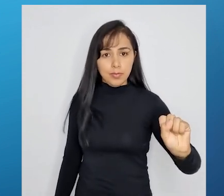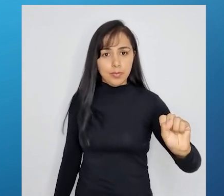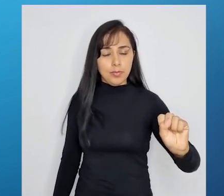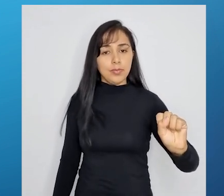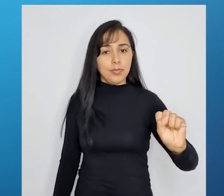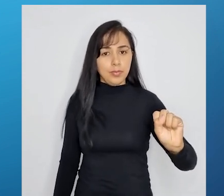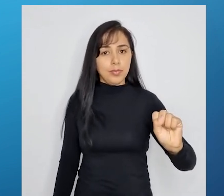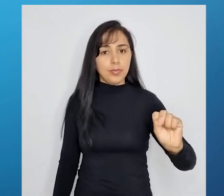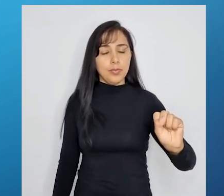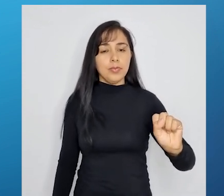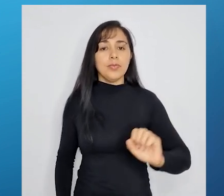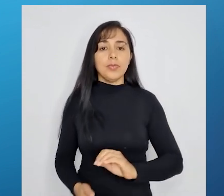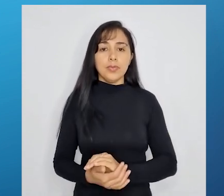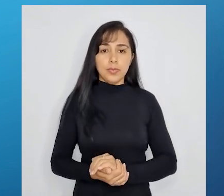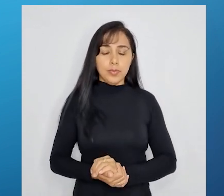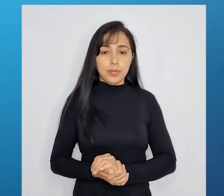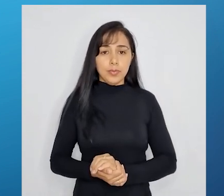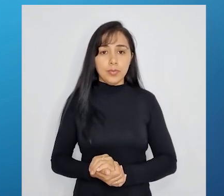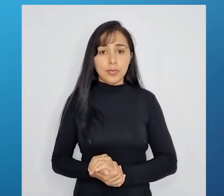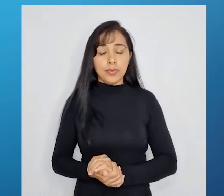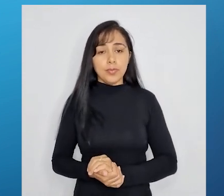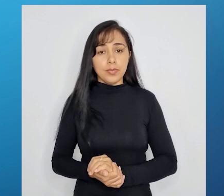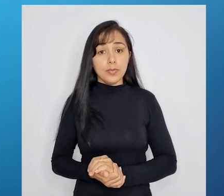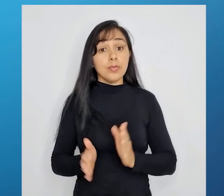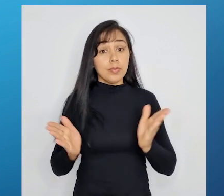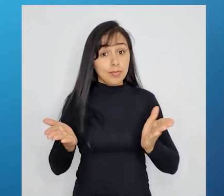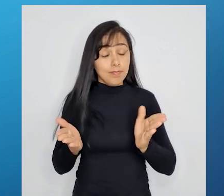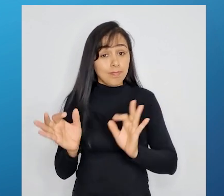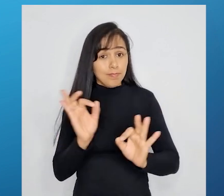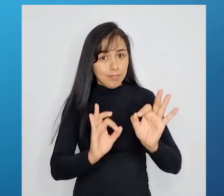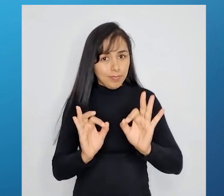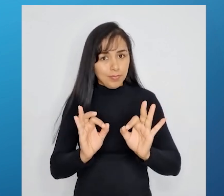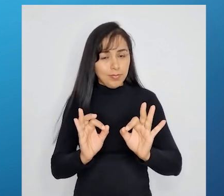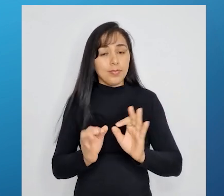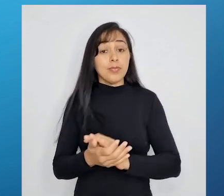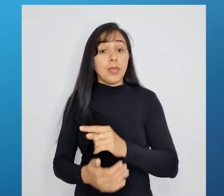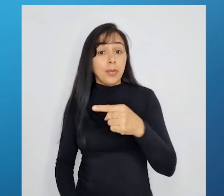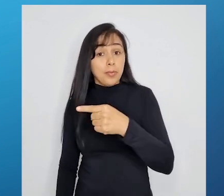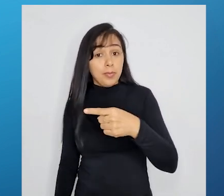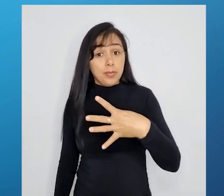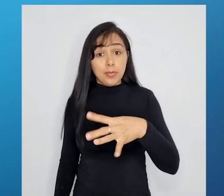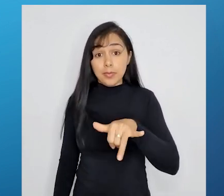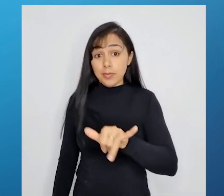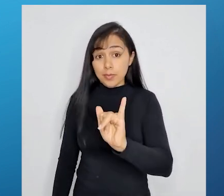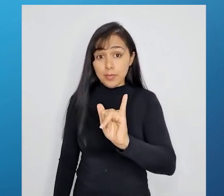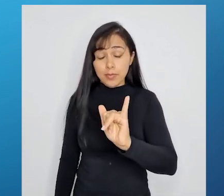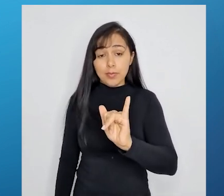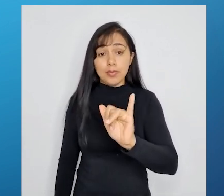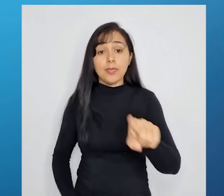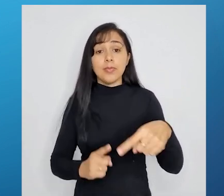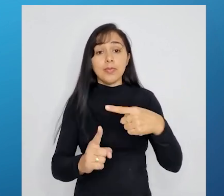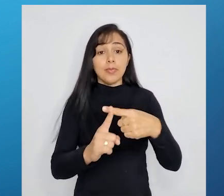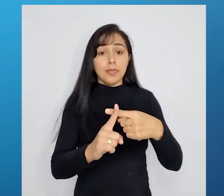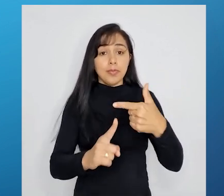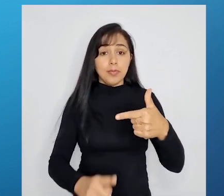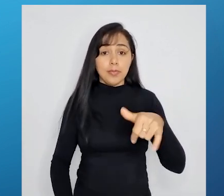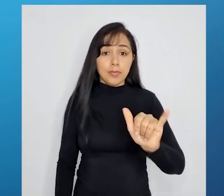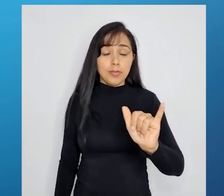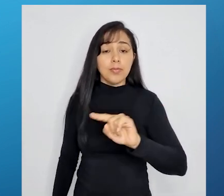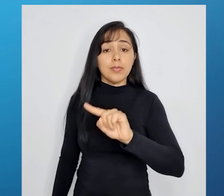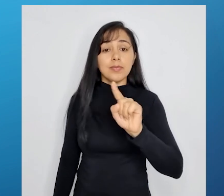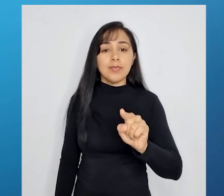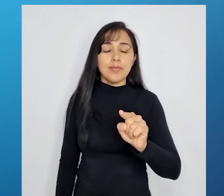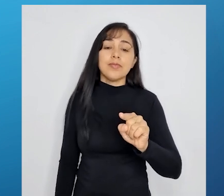48. Y com y. Menos 4y mais 2y, menos 2y.